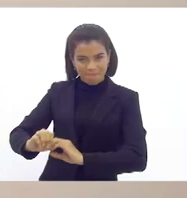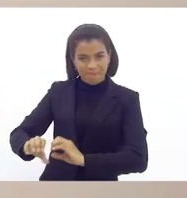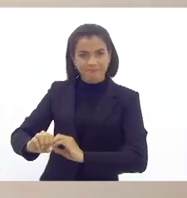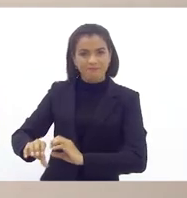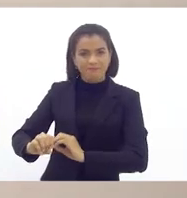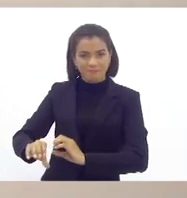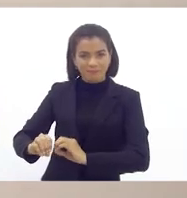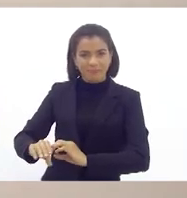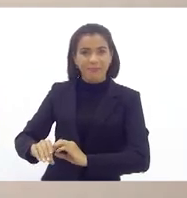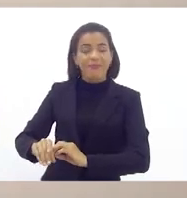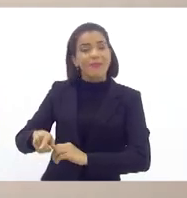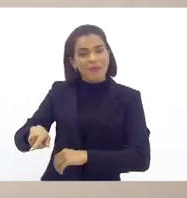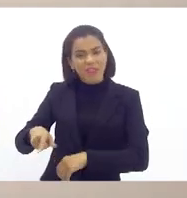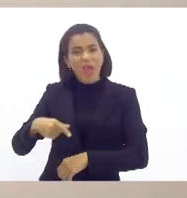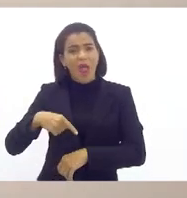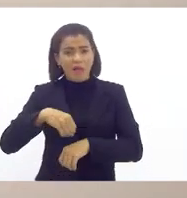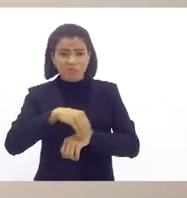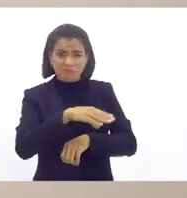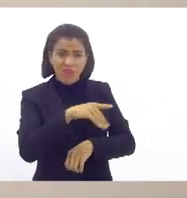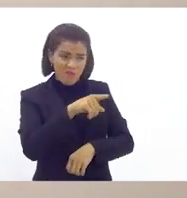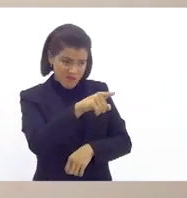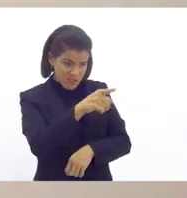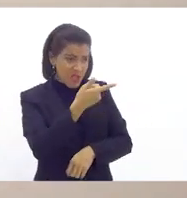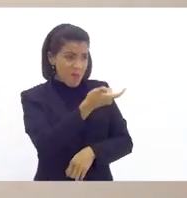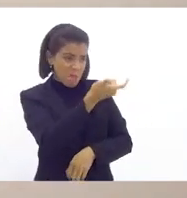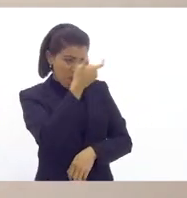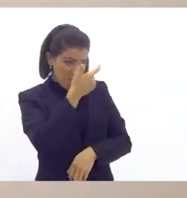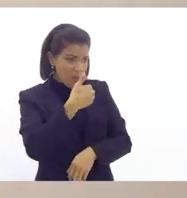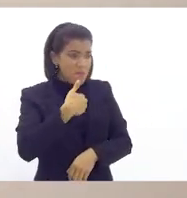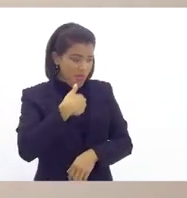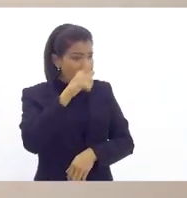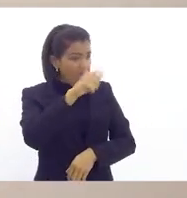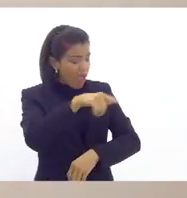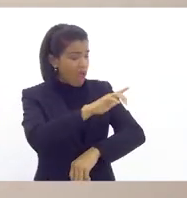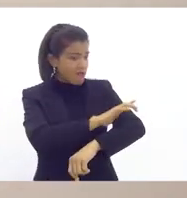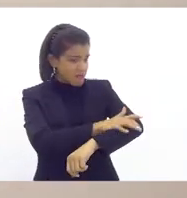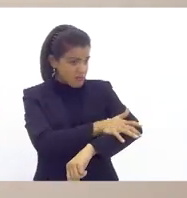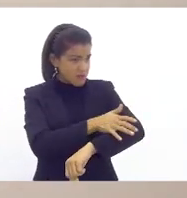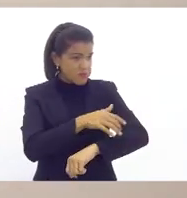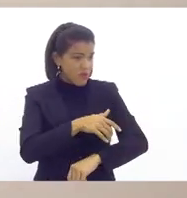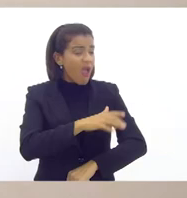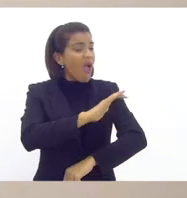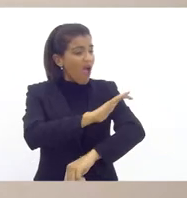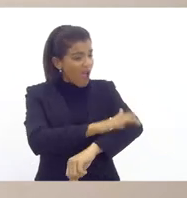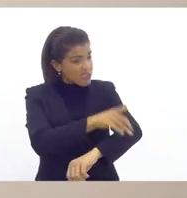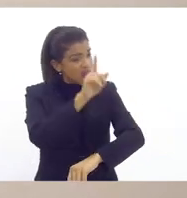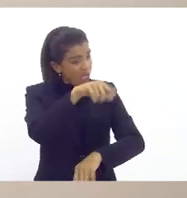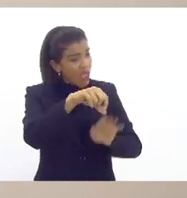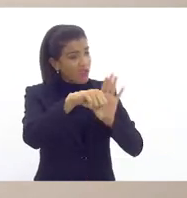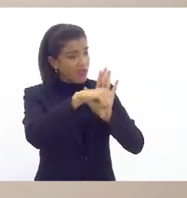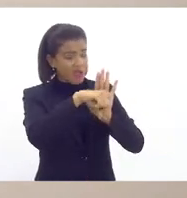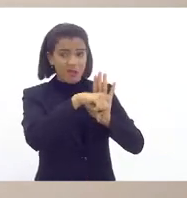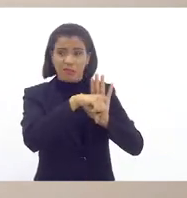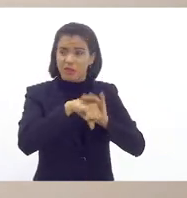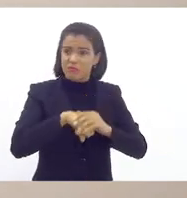foi o que ela disse para o amiguinho. Isso que você falou para mim é racismo. E racismo é crime.